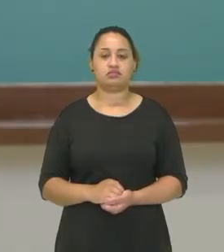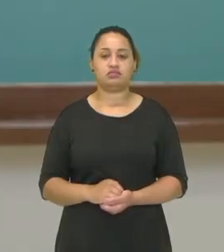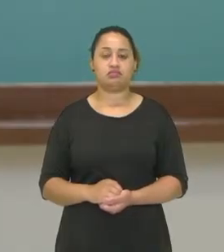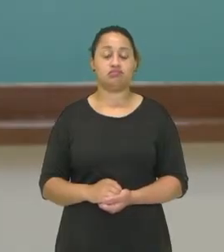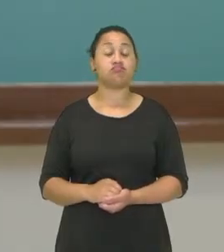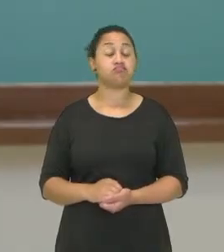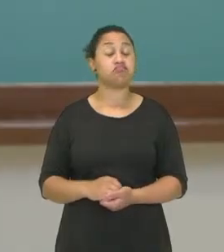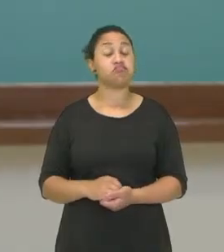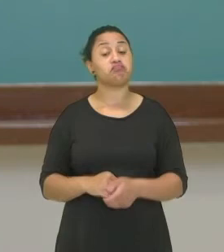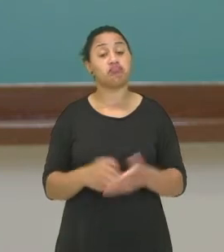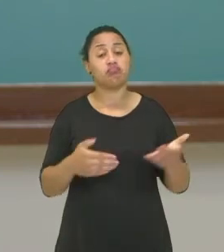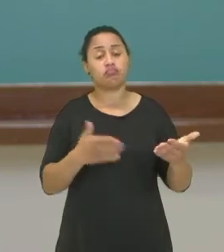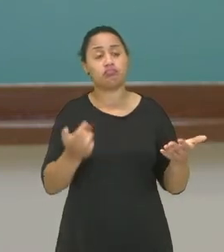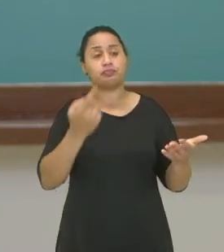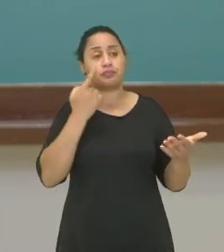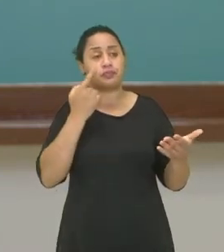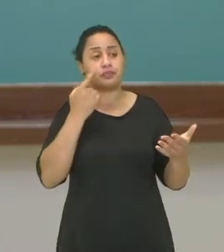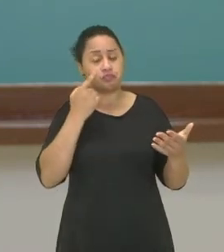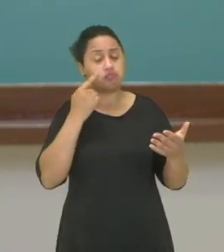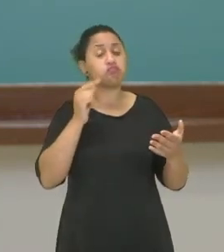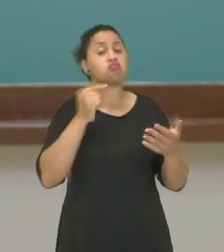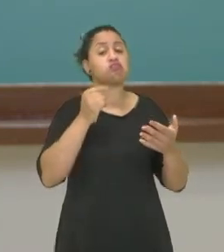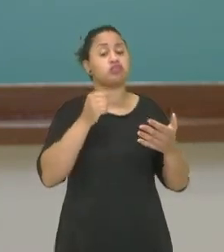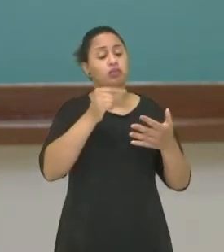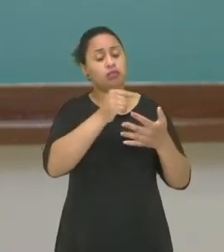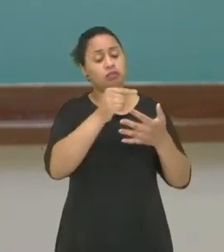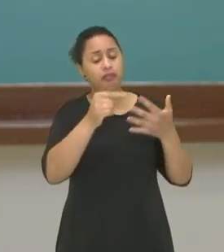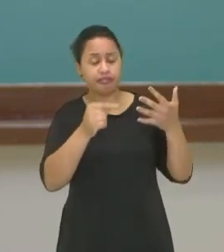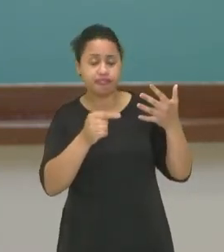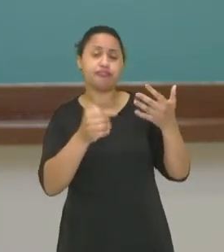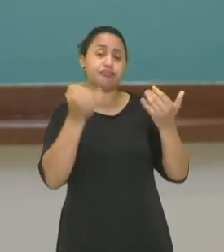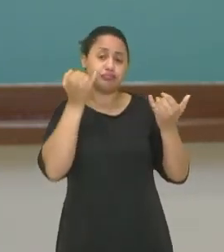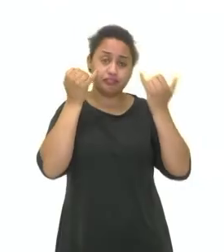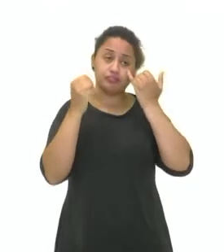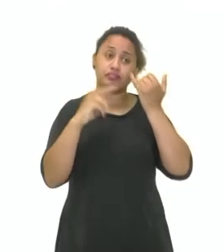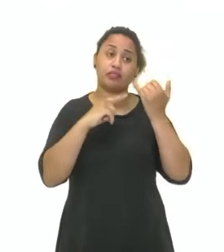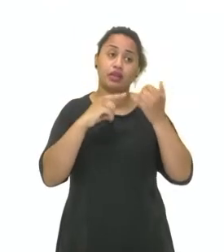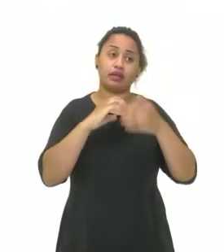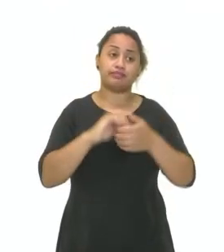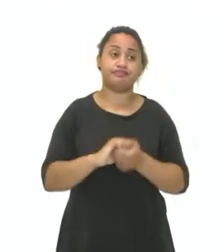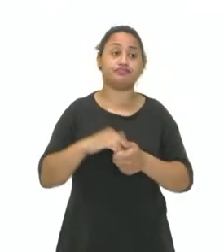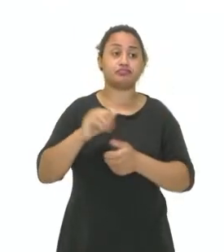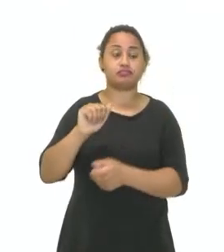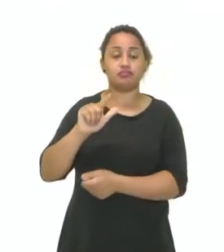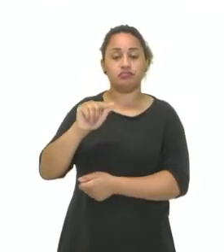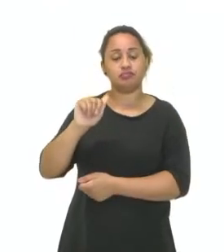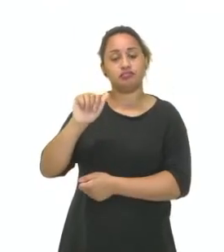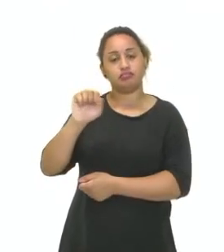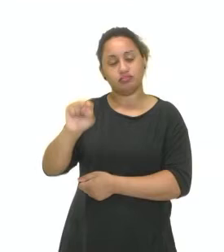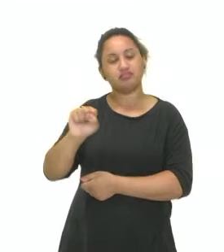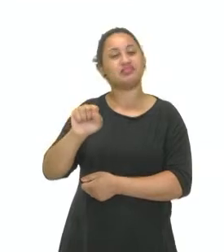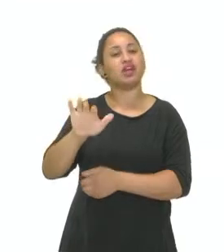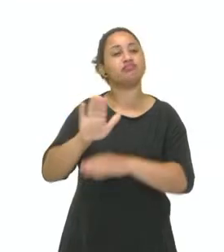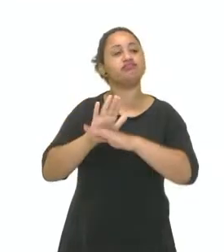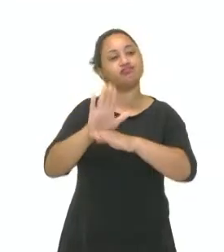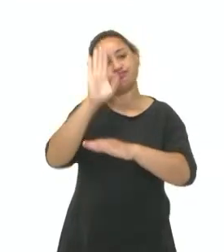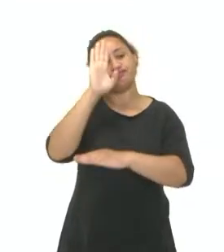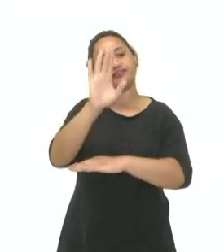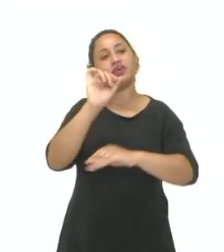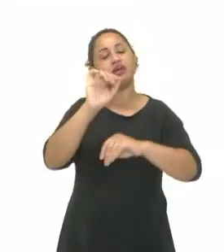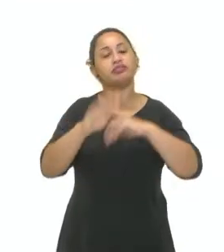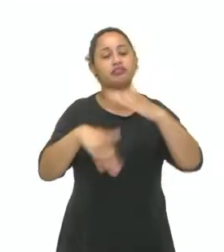vamos lá, gente, com base, né, nesses elementos dados ali. Então, as algas contribuem diretamente para a manutenção